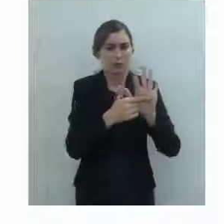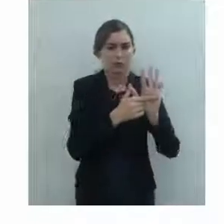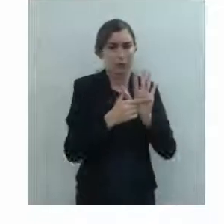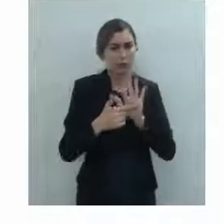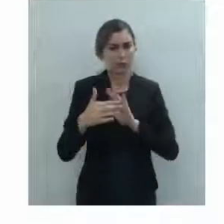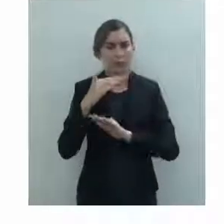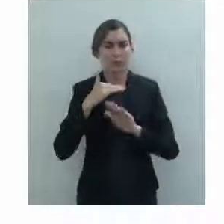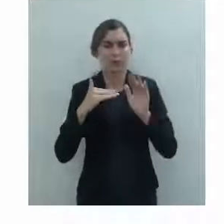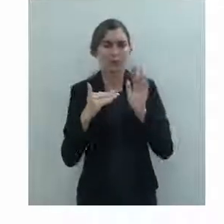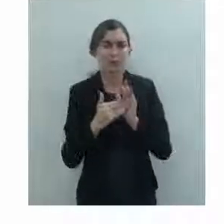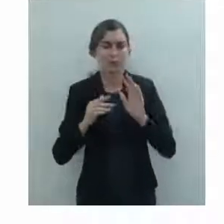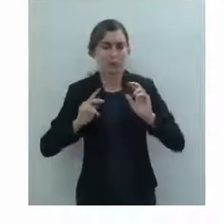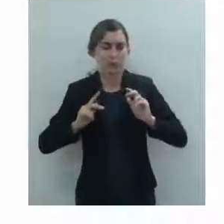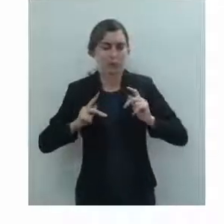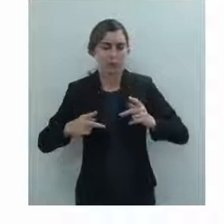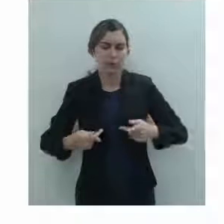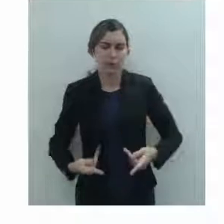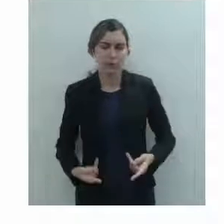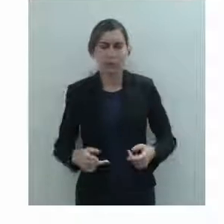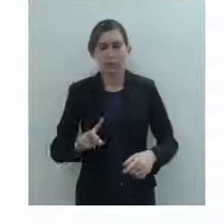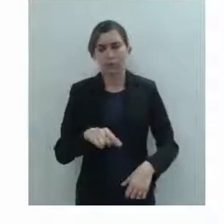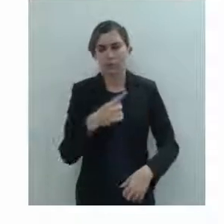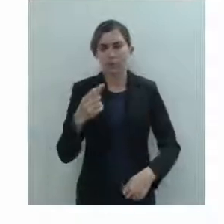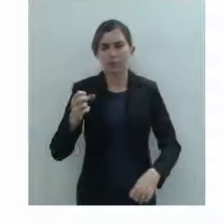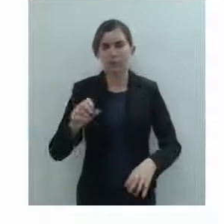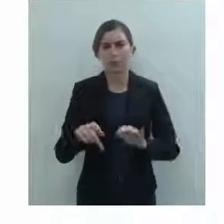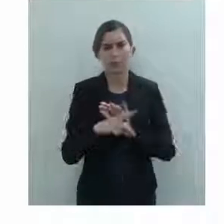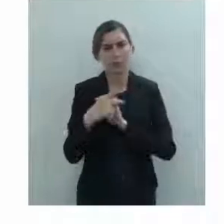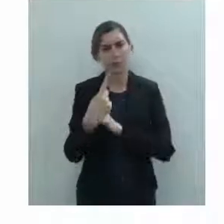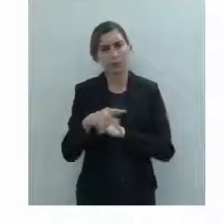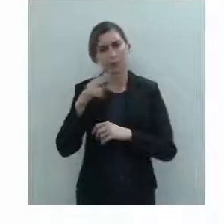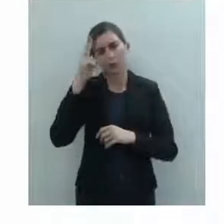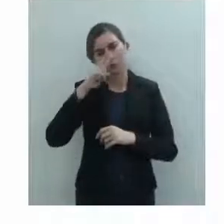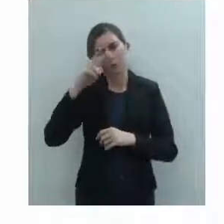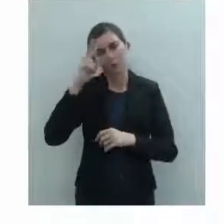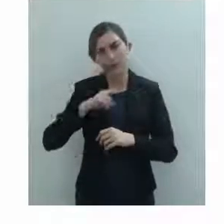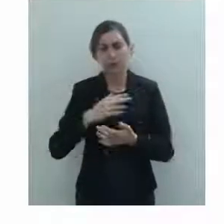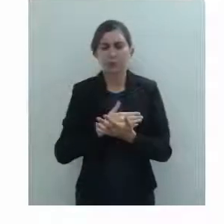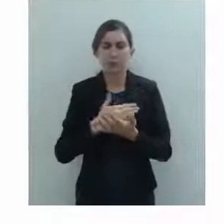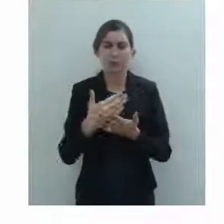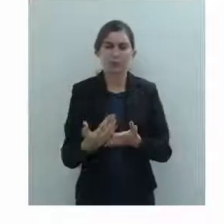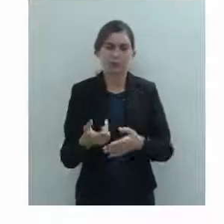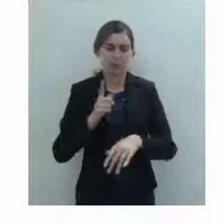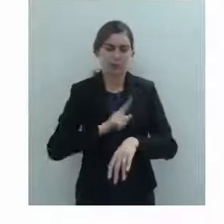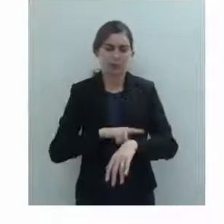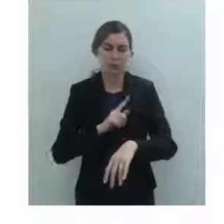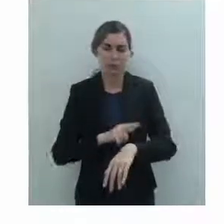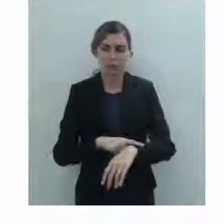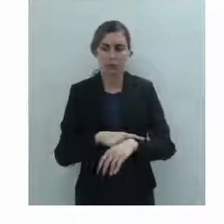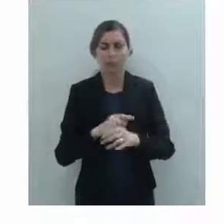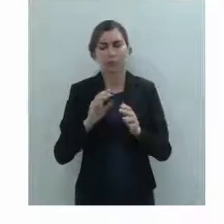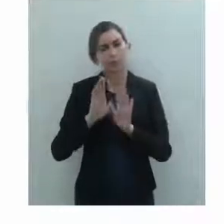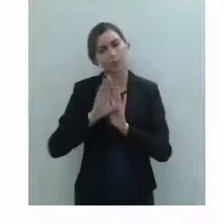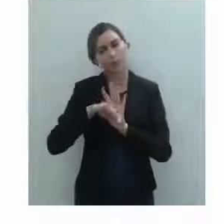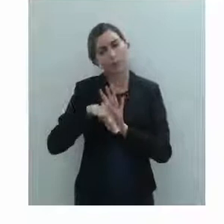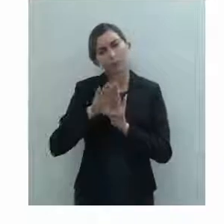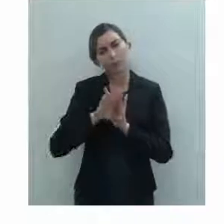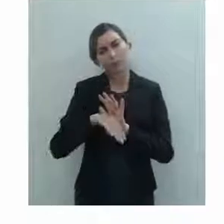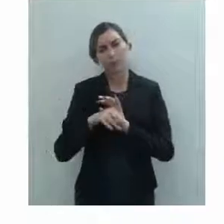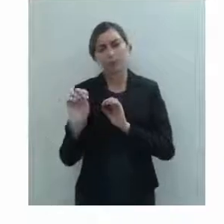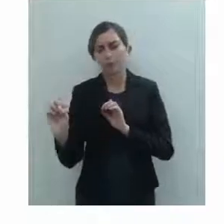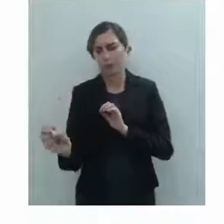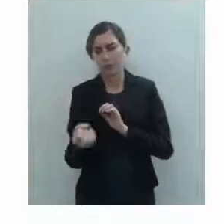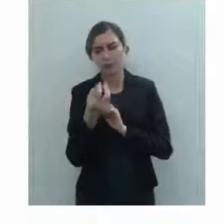todos os seres humanos são sujeitos da história dando origem com o tempo ao conceito de